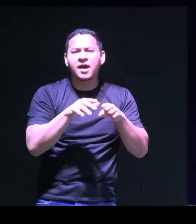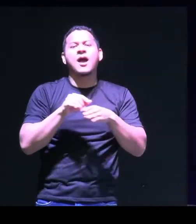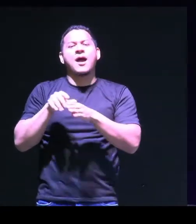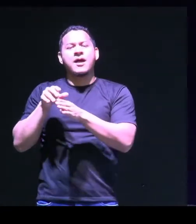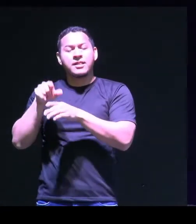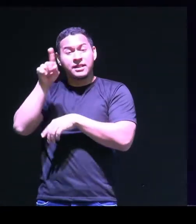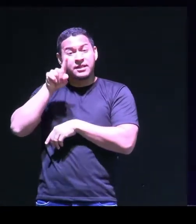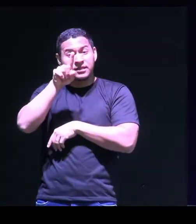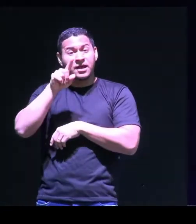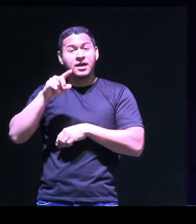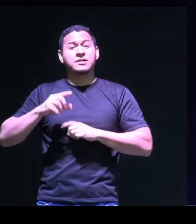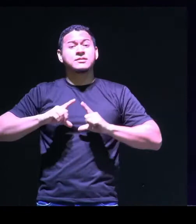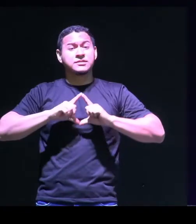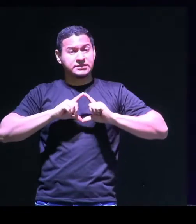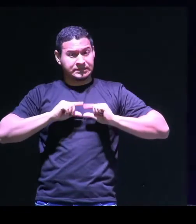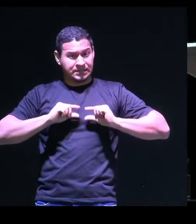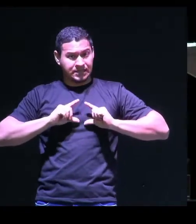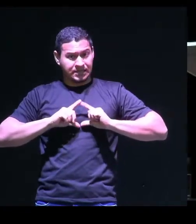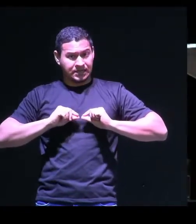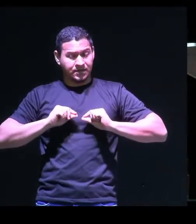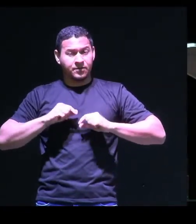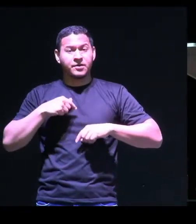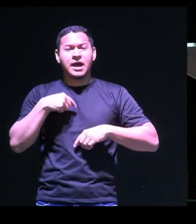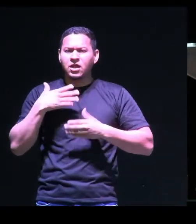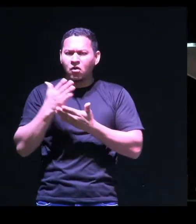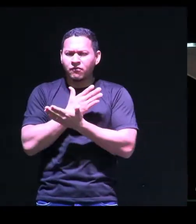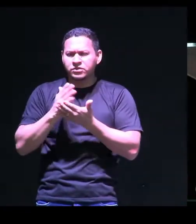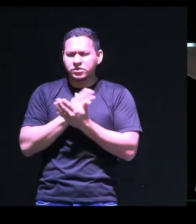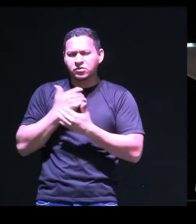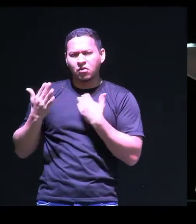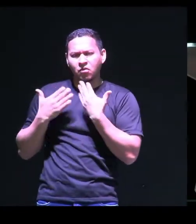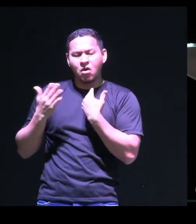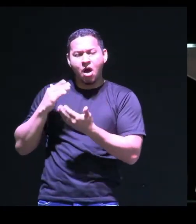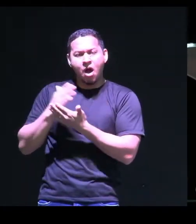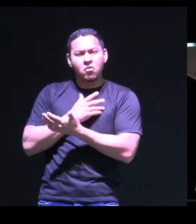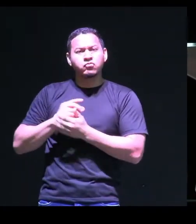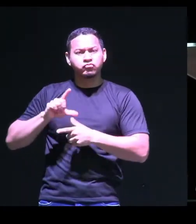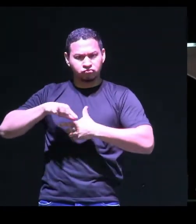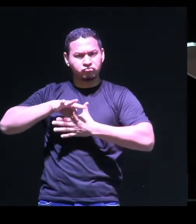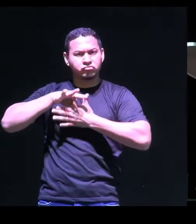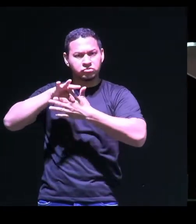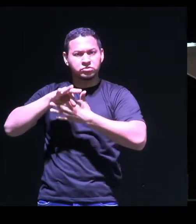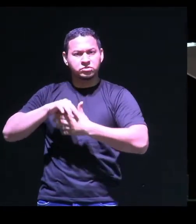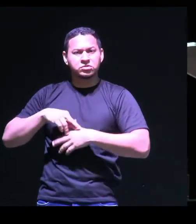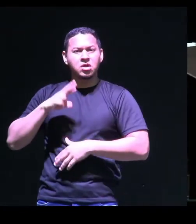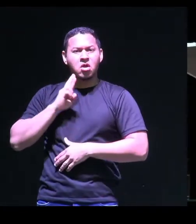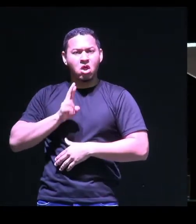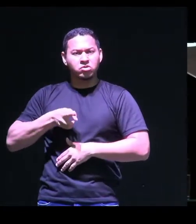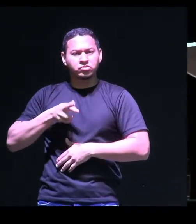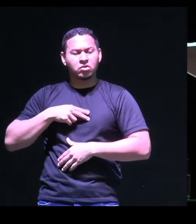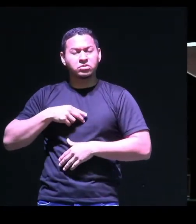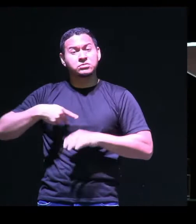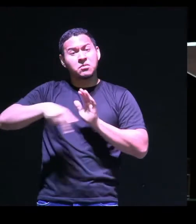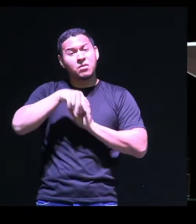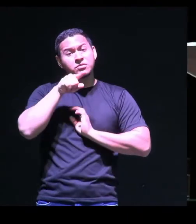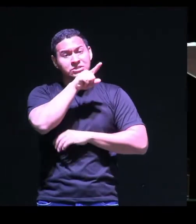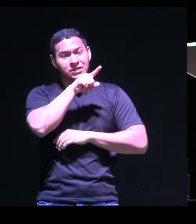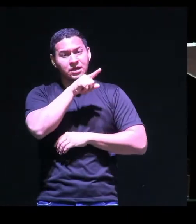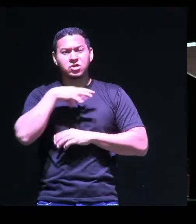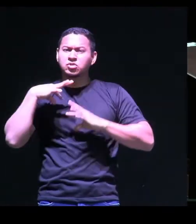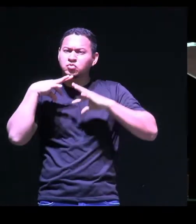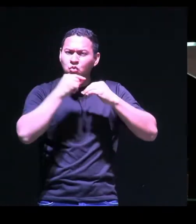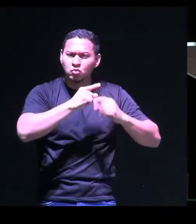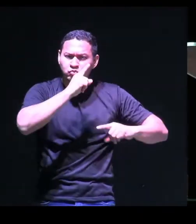conta que, ela conversando com líderes religiosos de Israel, eles disseram para ela que eles têm todos os